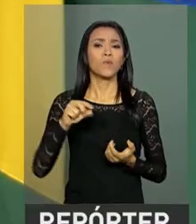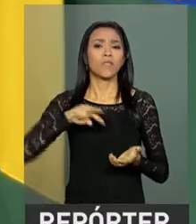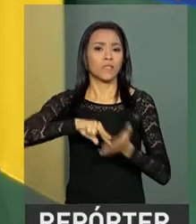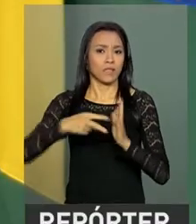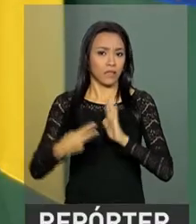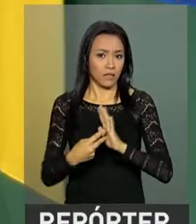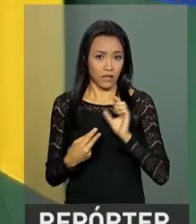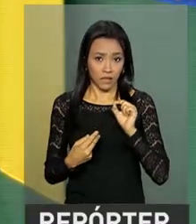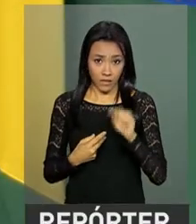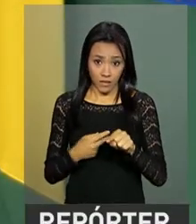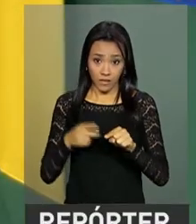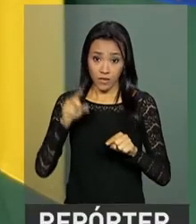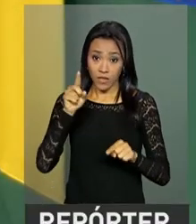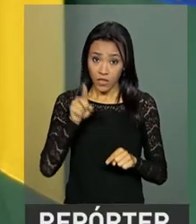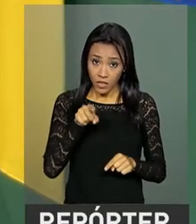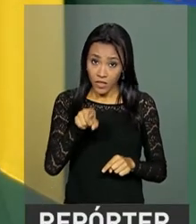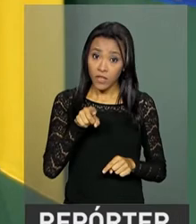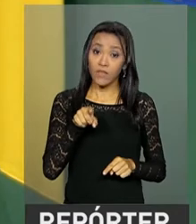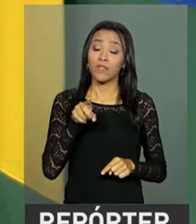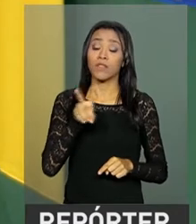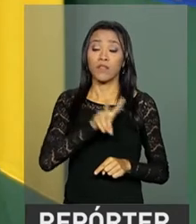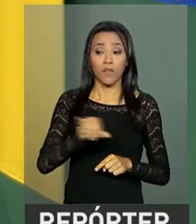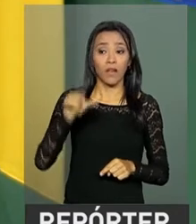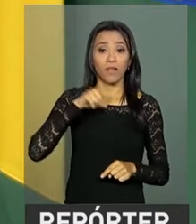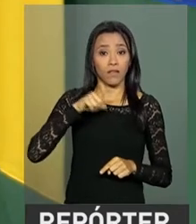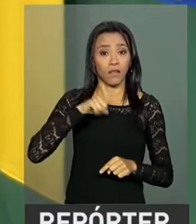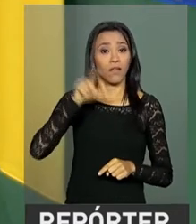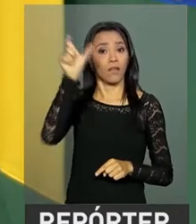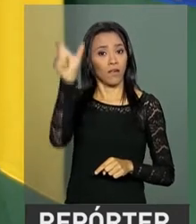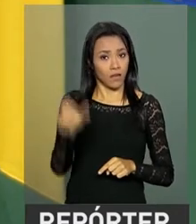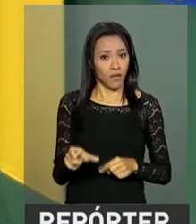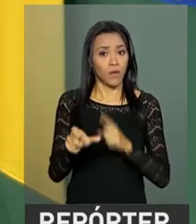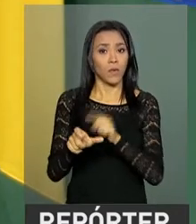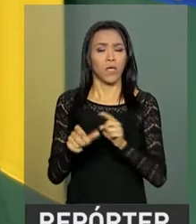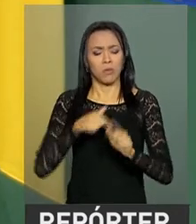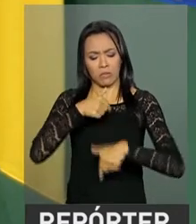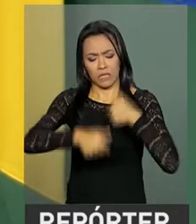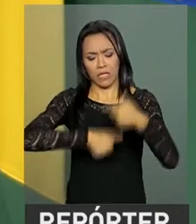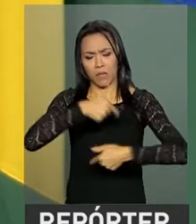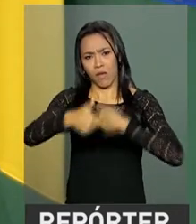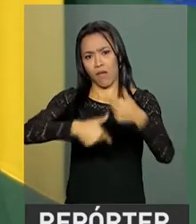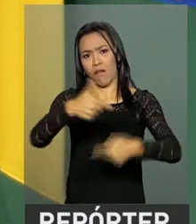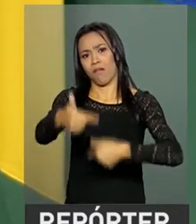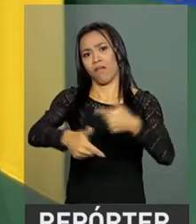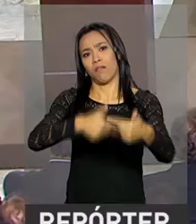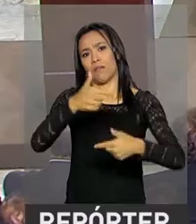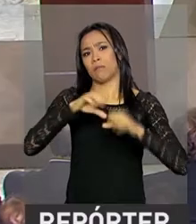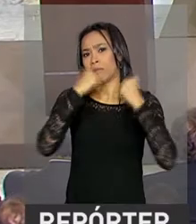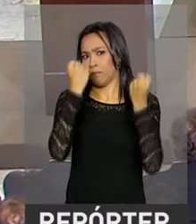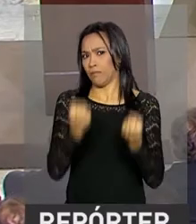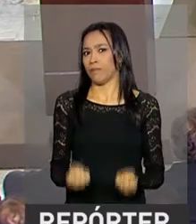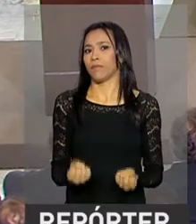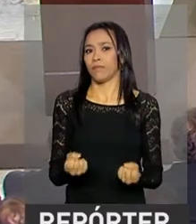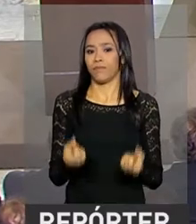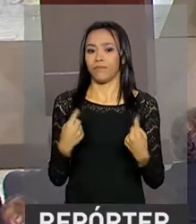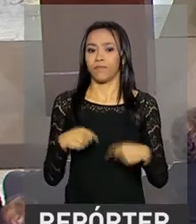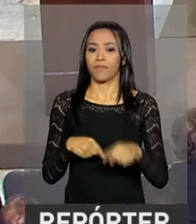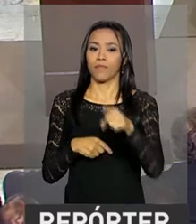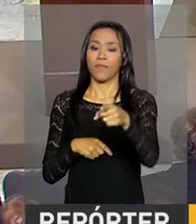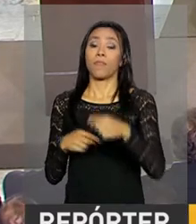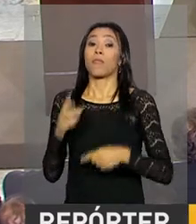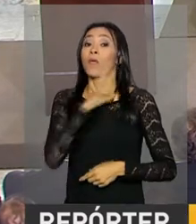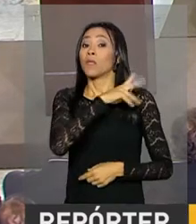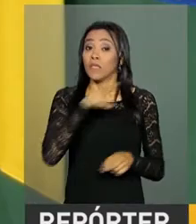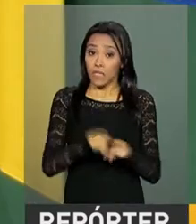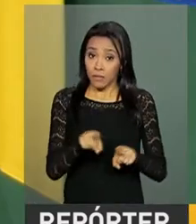que você terá como tema alexandre um trabalho apesar disso o presidente michel temer também